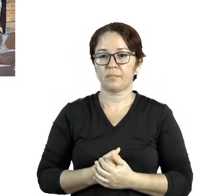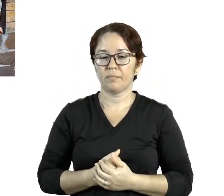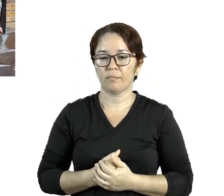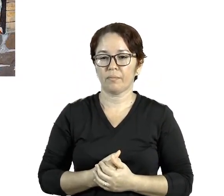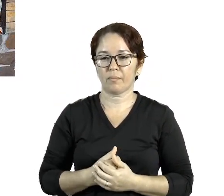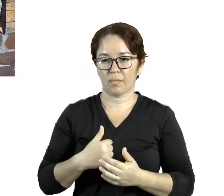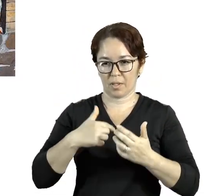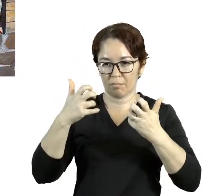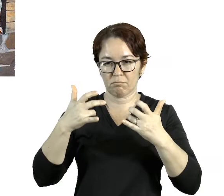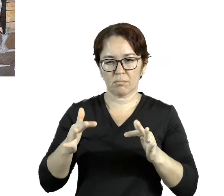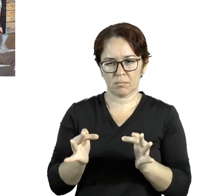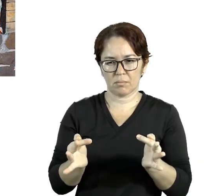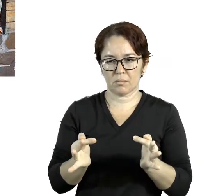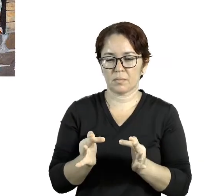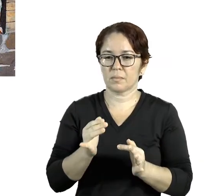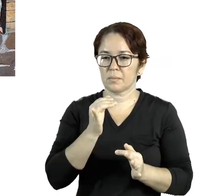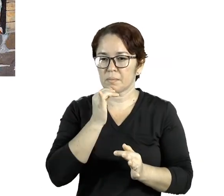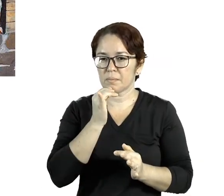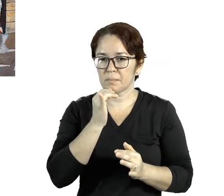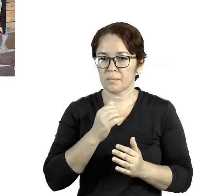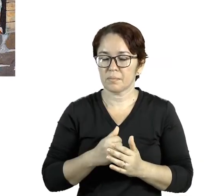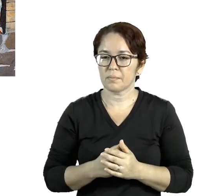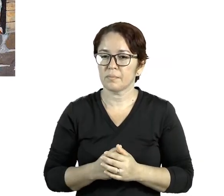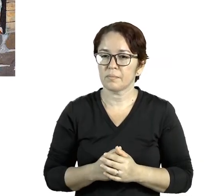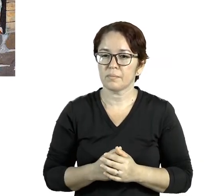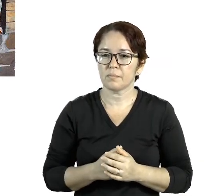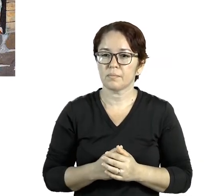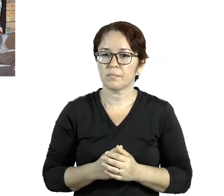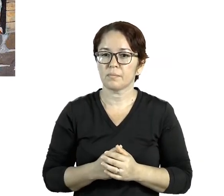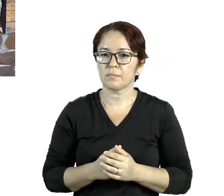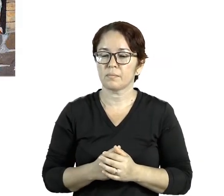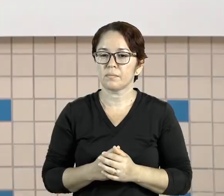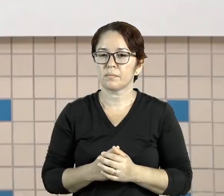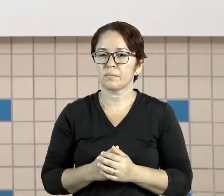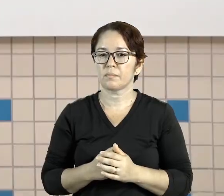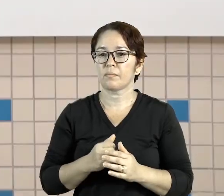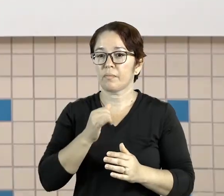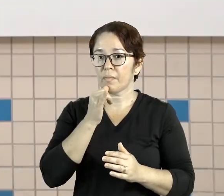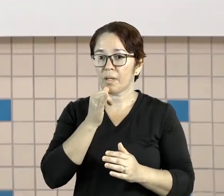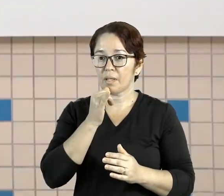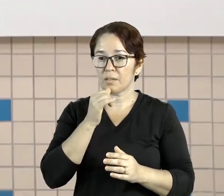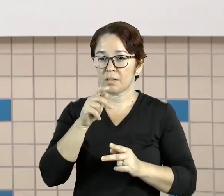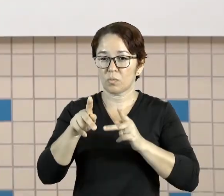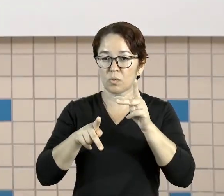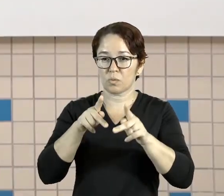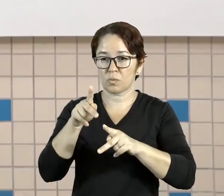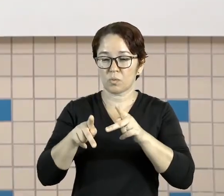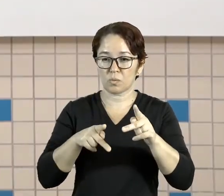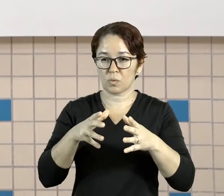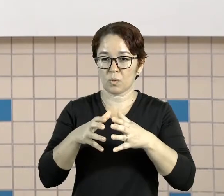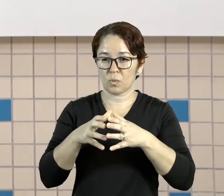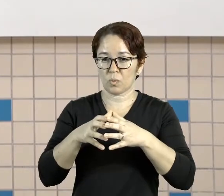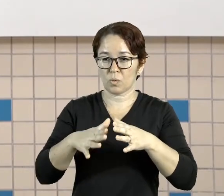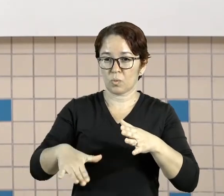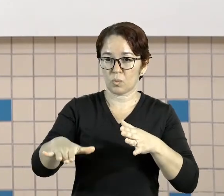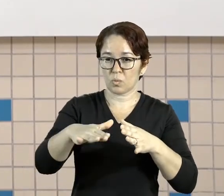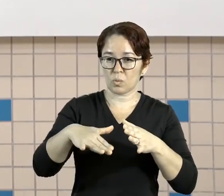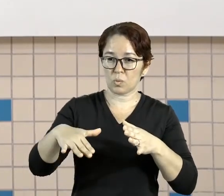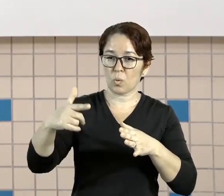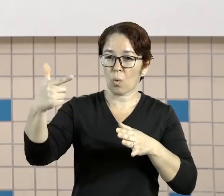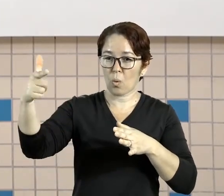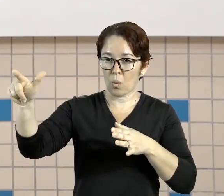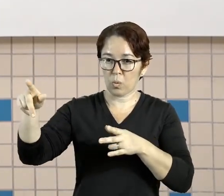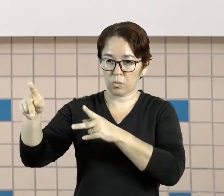para vocês muito simples. Geralmente, quando uma sociedade está guerreando com a outra, no campo de